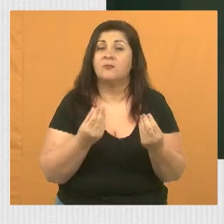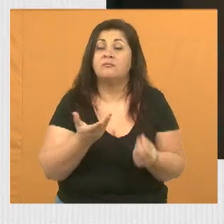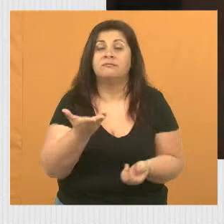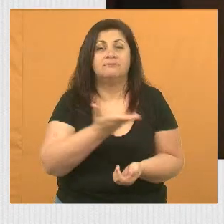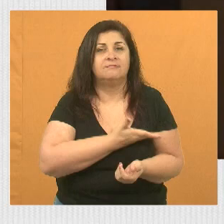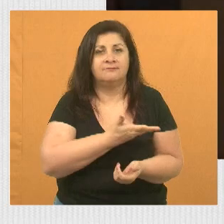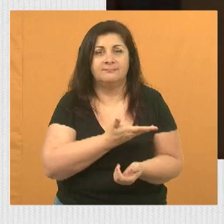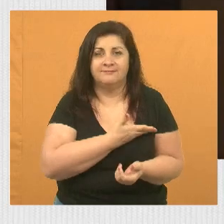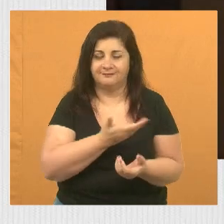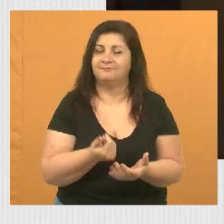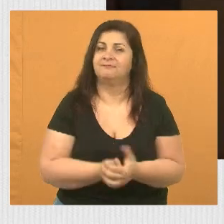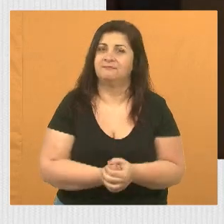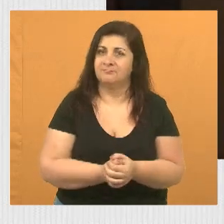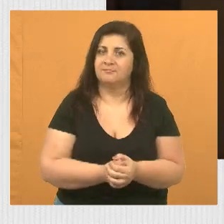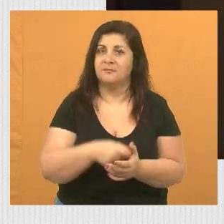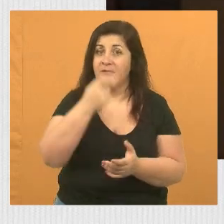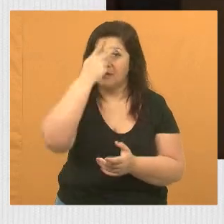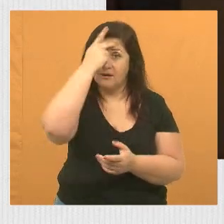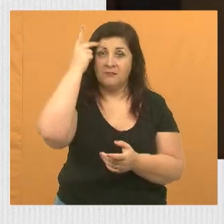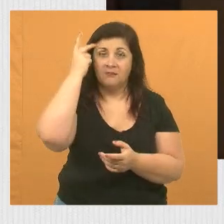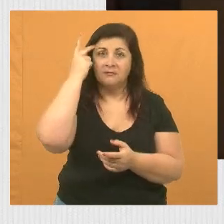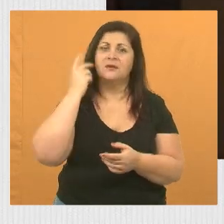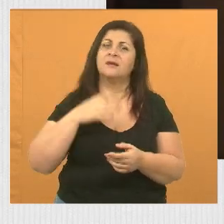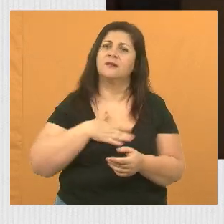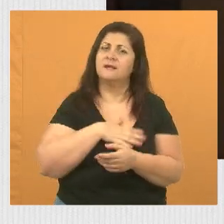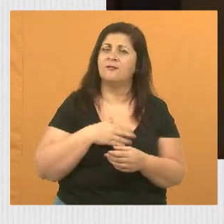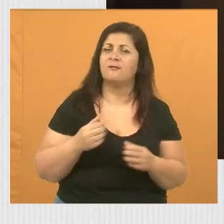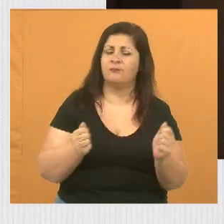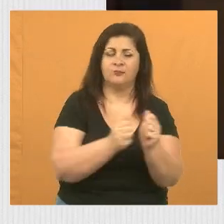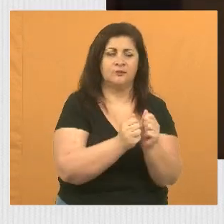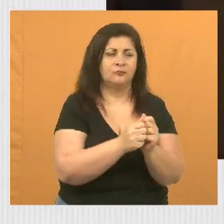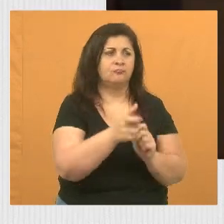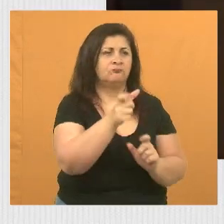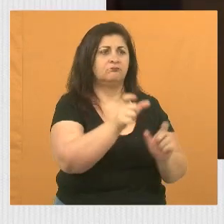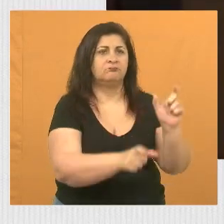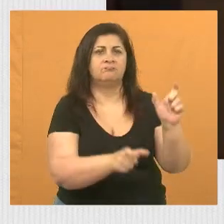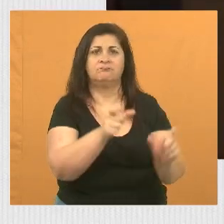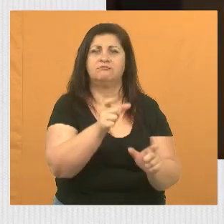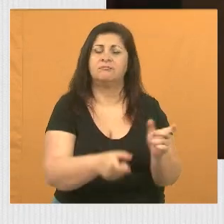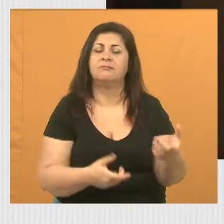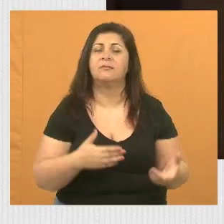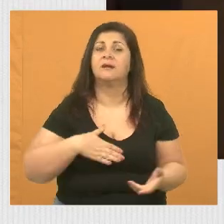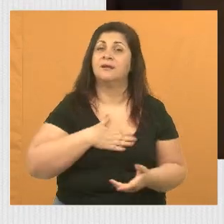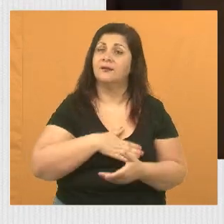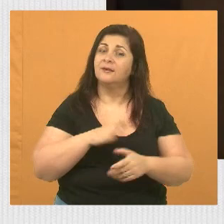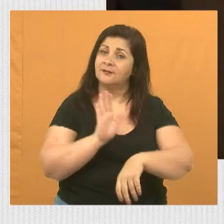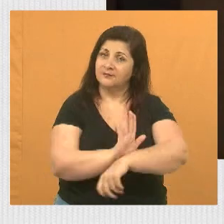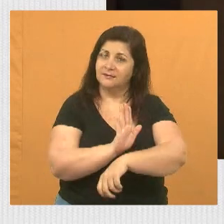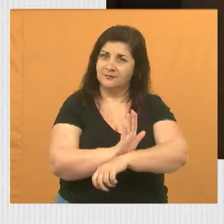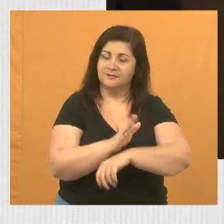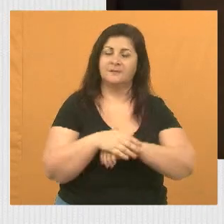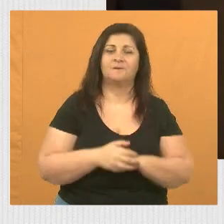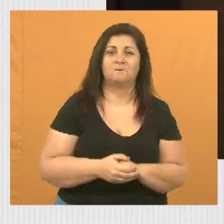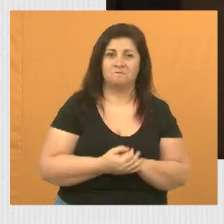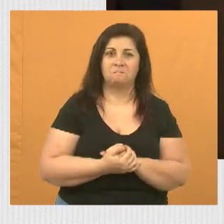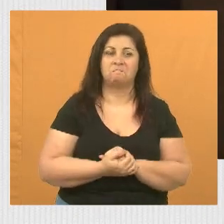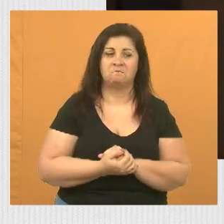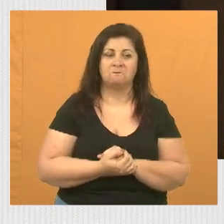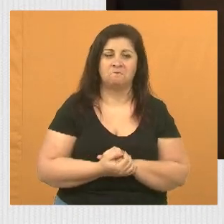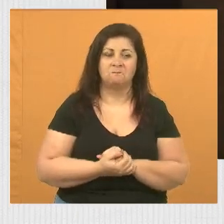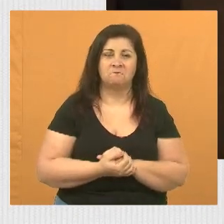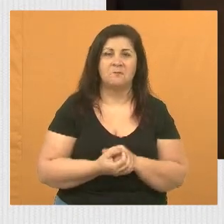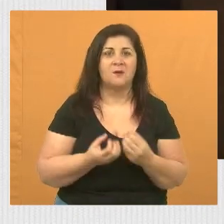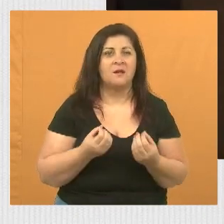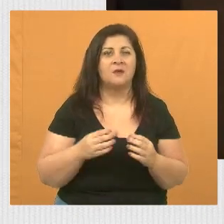amiga, sabe? Ela é uma pessoa assim que gosta de estar no meio das pessoas, ela gosta de ajudar as pessoas. E ela era muito